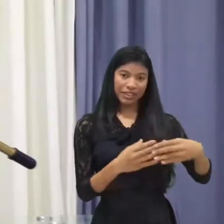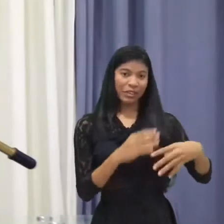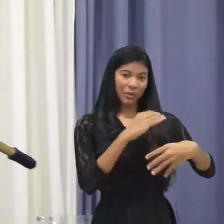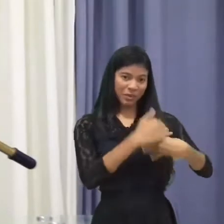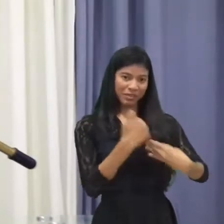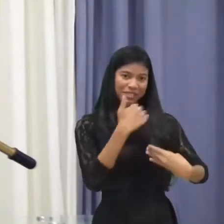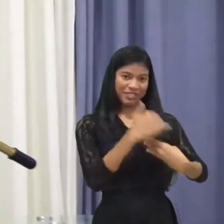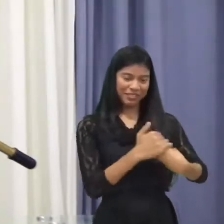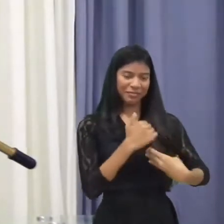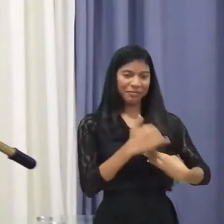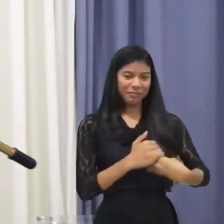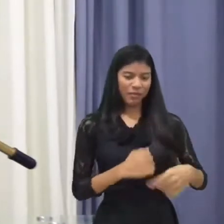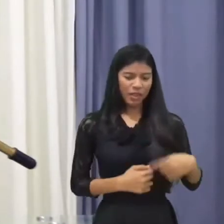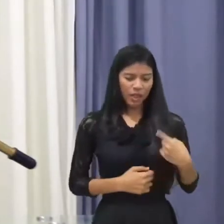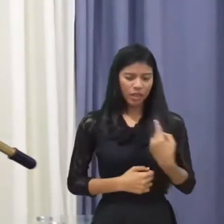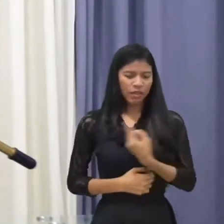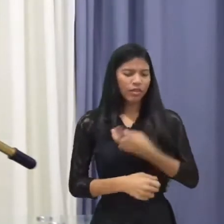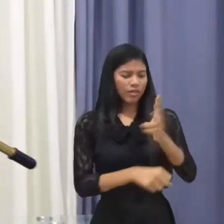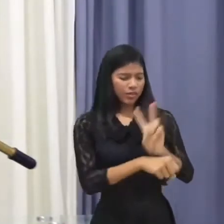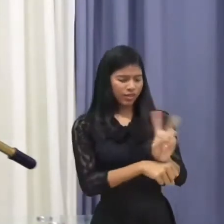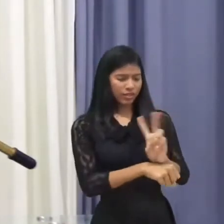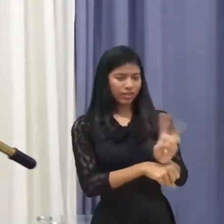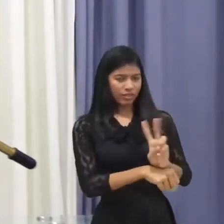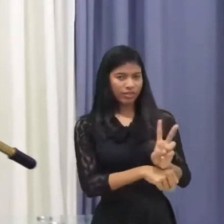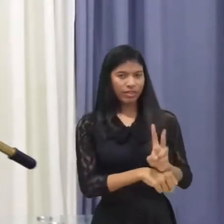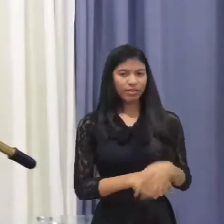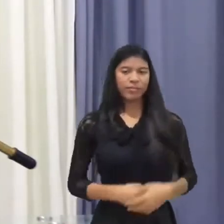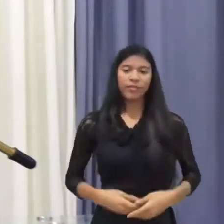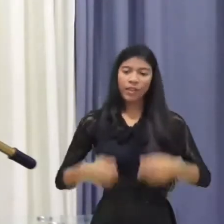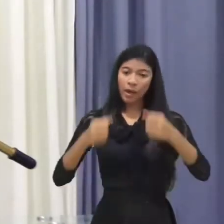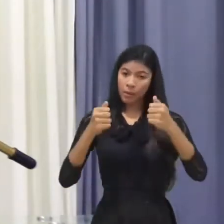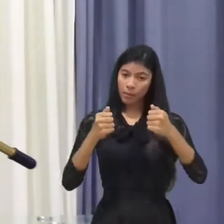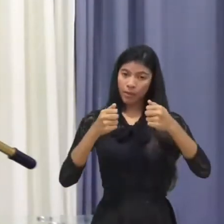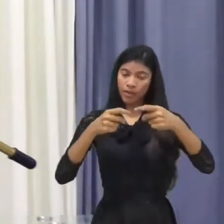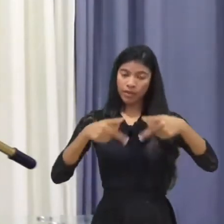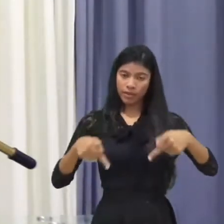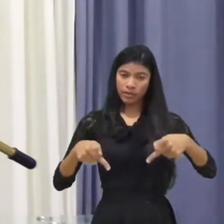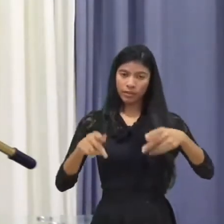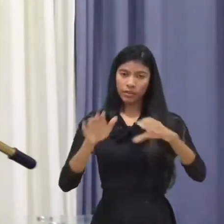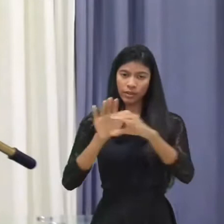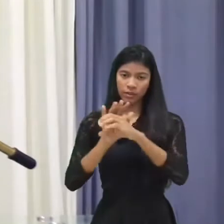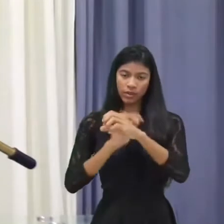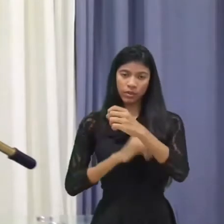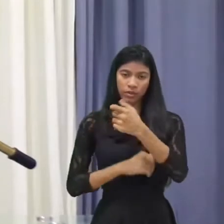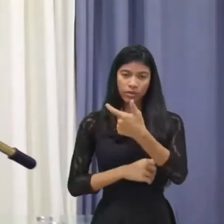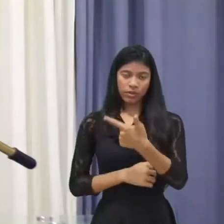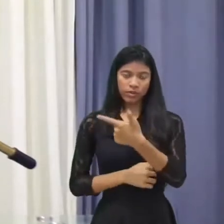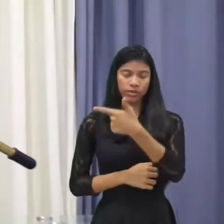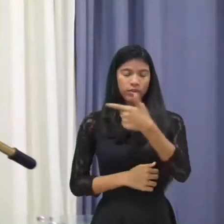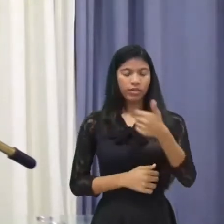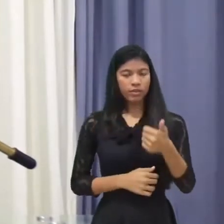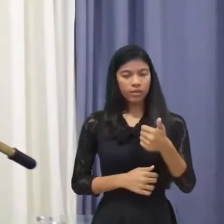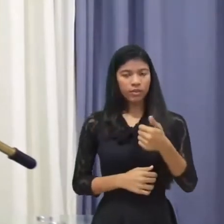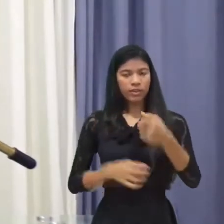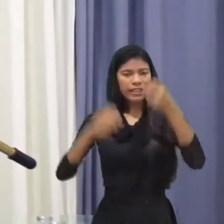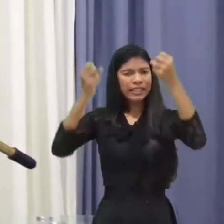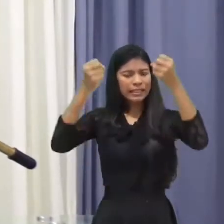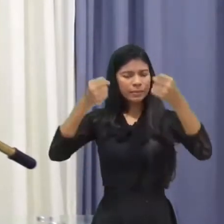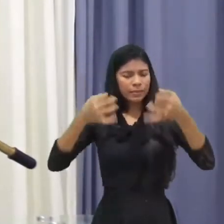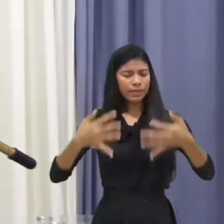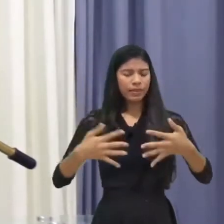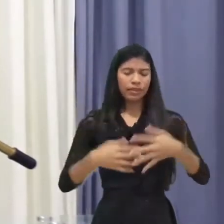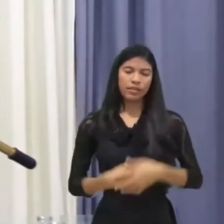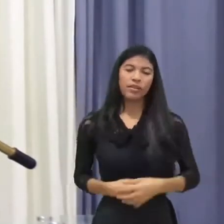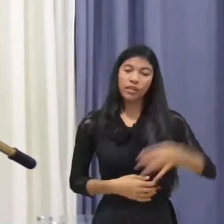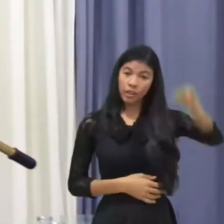atentos, vigilantes. Apocalipse 22, 17 e 20, vai dizer: o Espírito e a